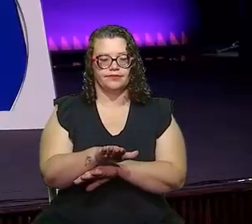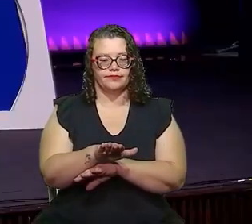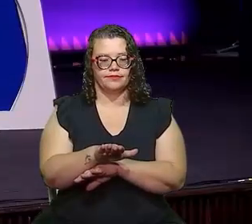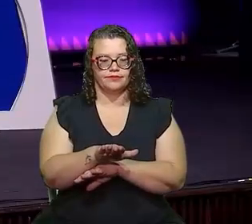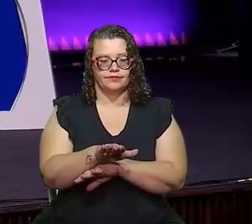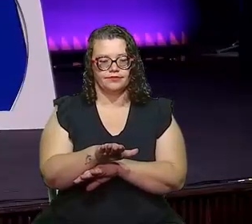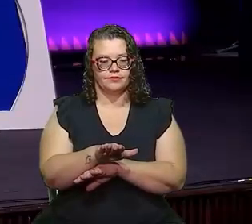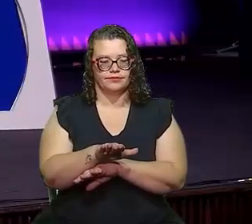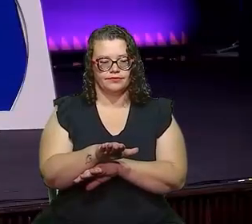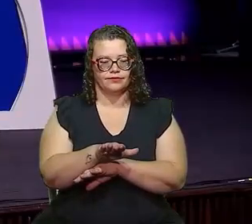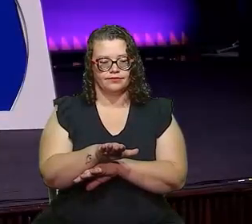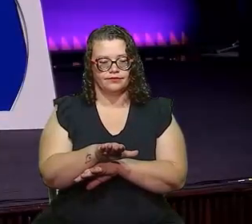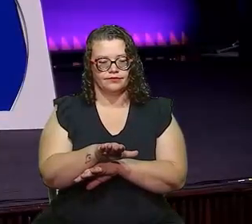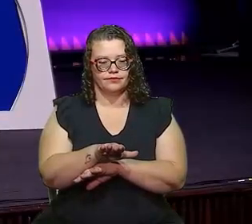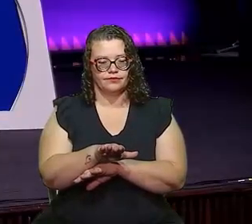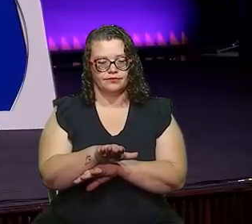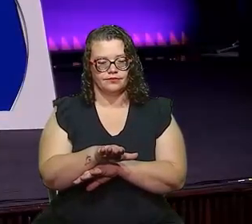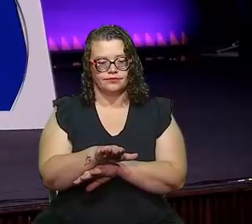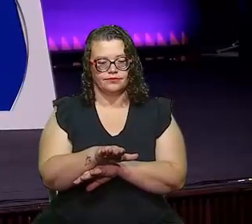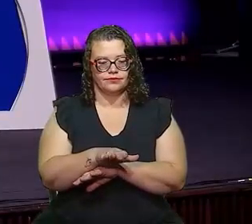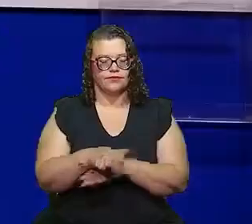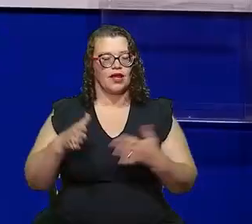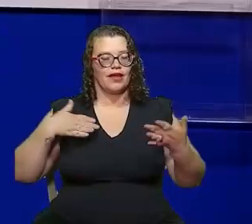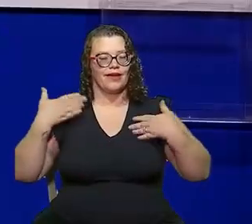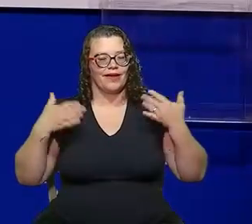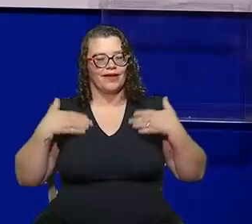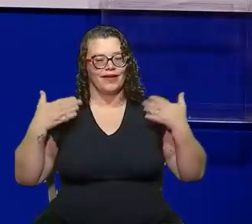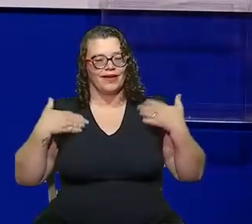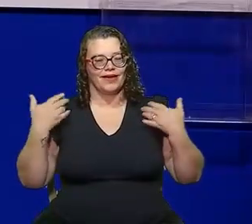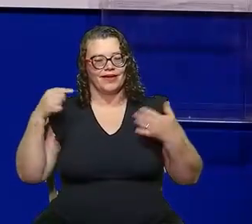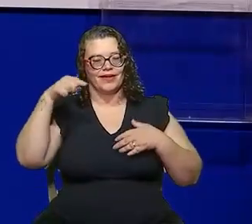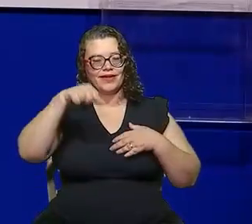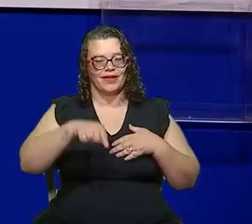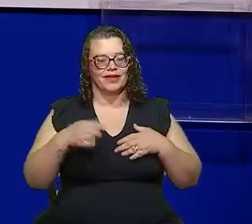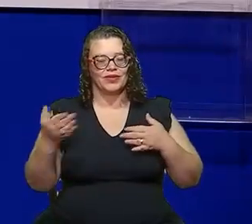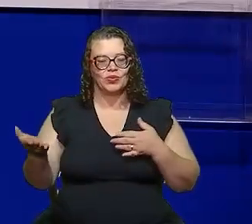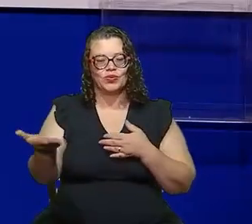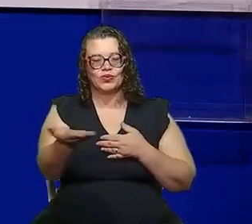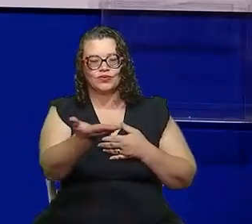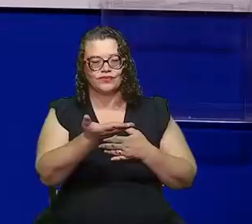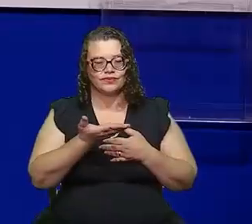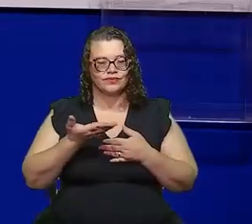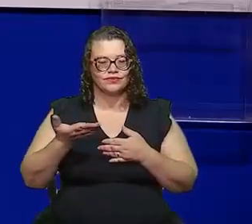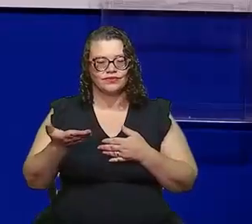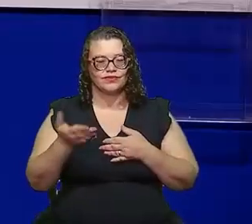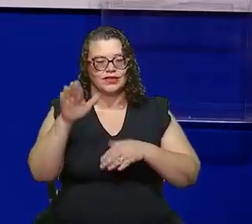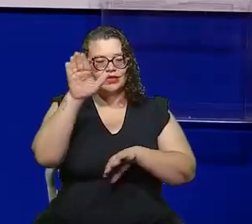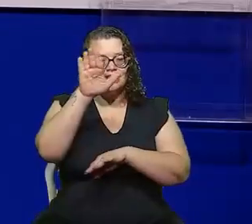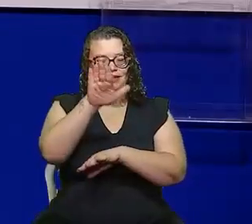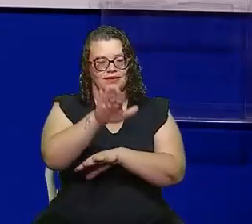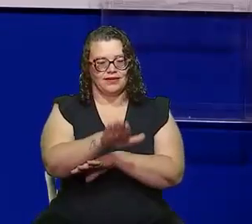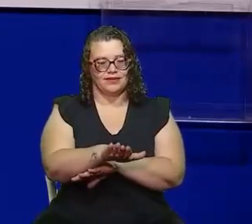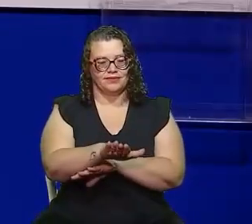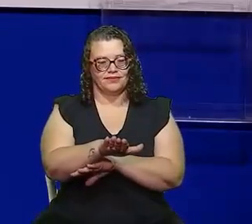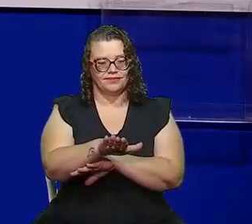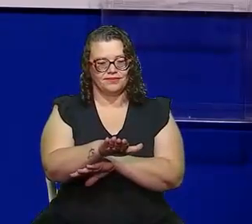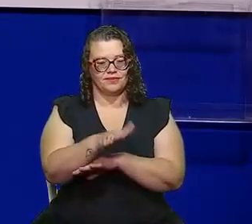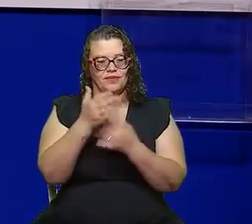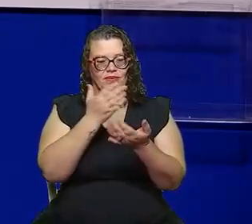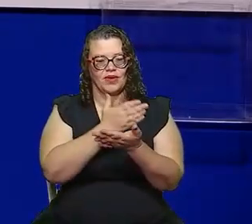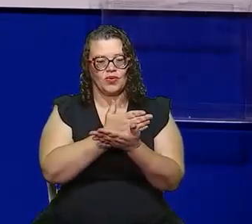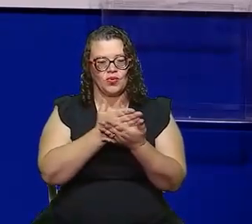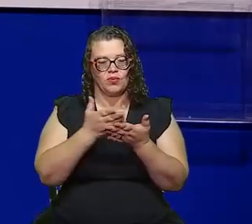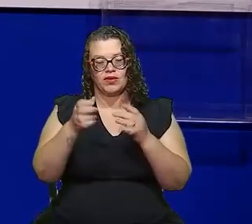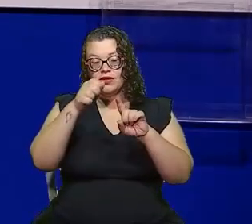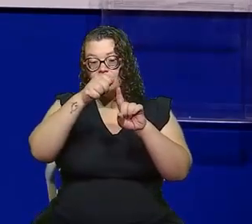Paloma Jorge Amado, Paulo Scott e Calila das Mercês. A roda de conversa acontece em um auditório com um grande palco.